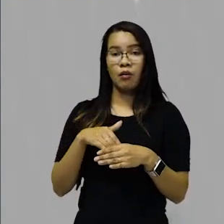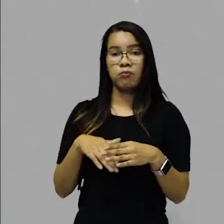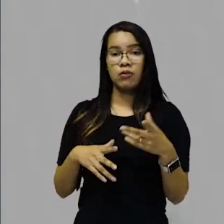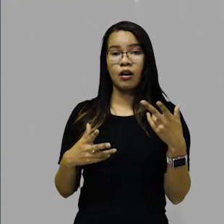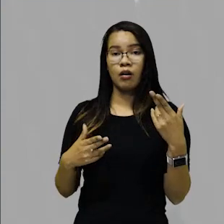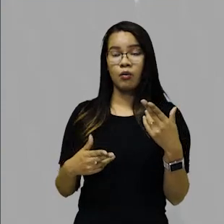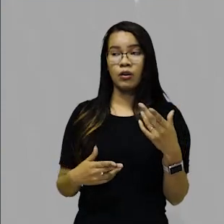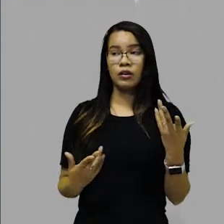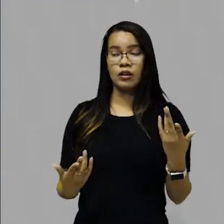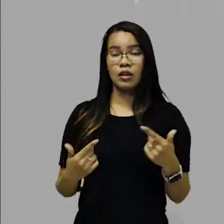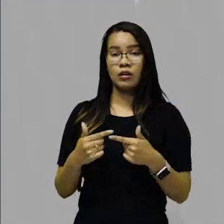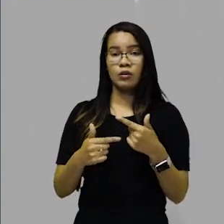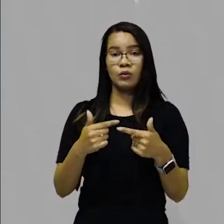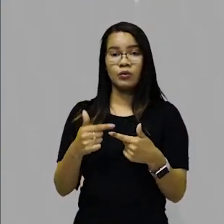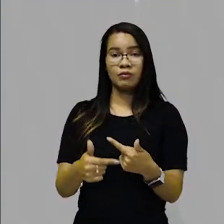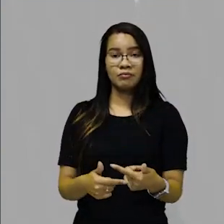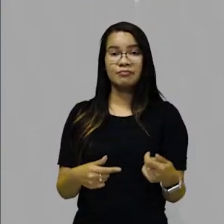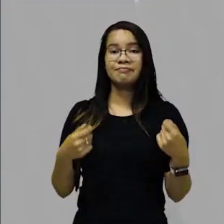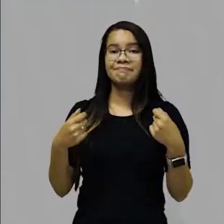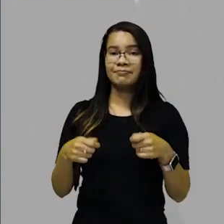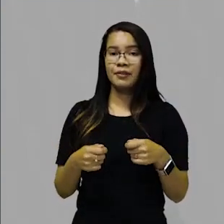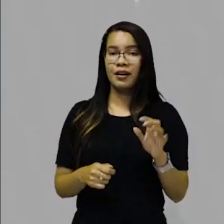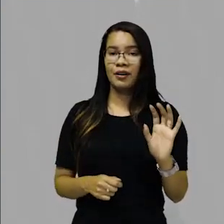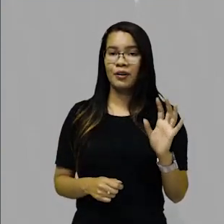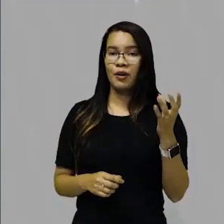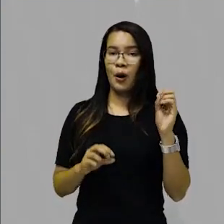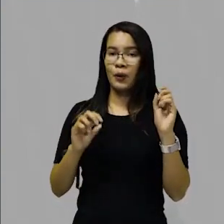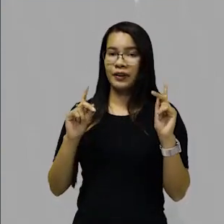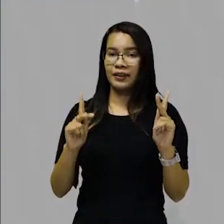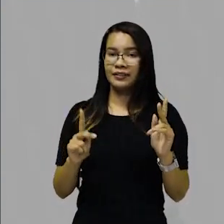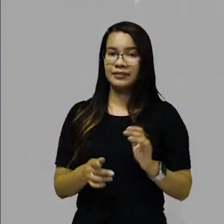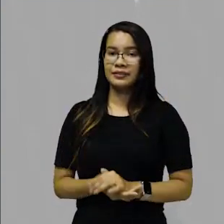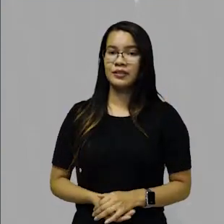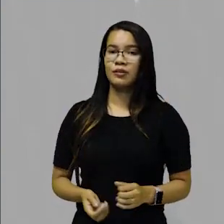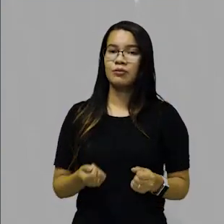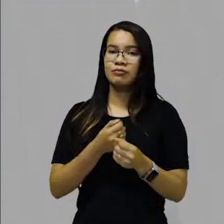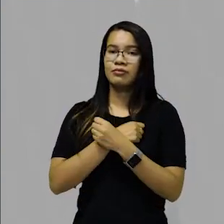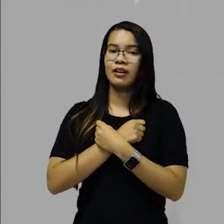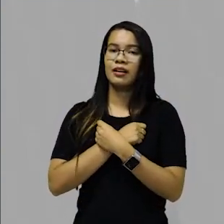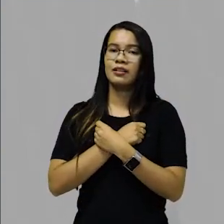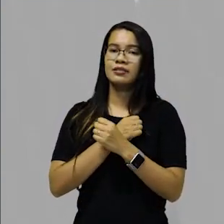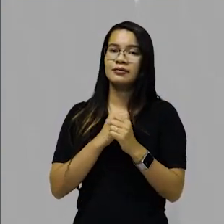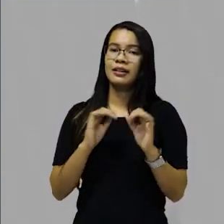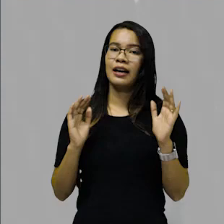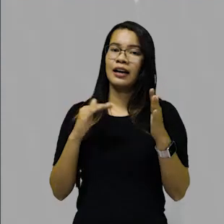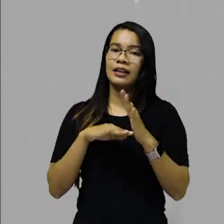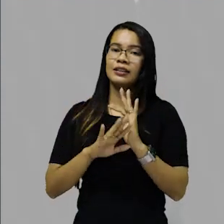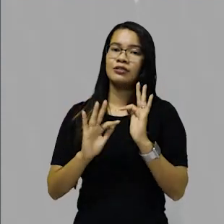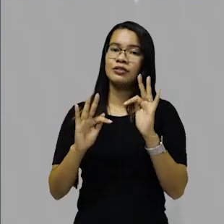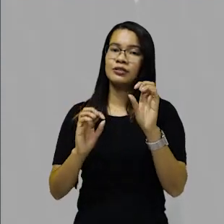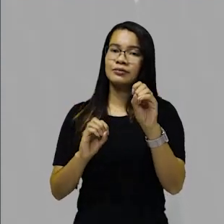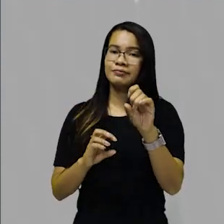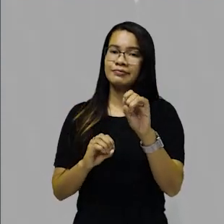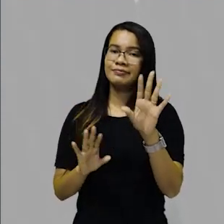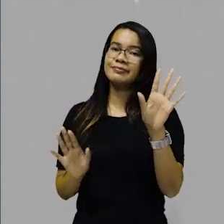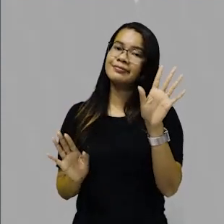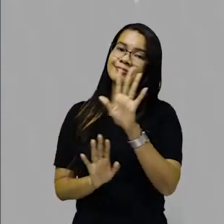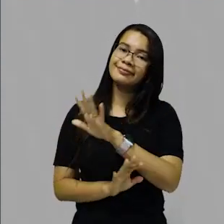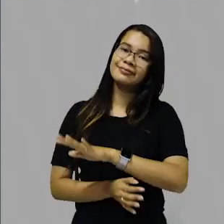essa luta, ela é imprescindível. Ok? Um grande abraço e até o próximo encontro.